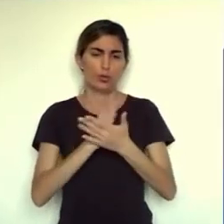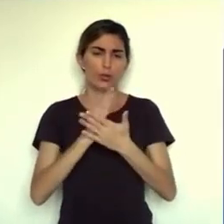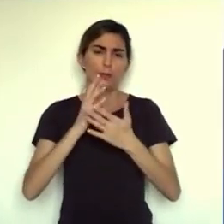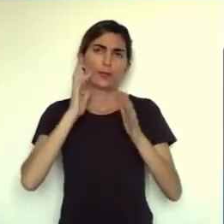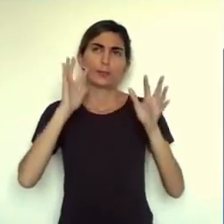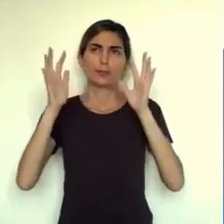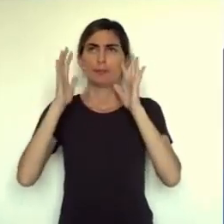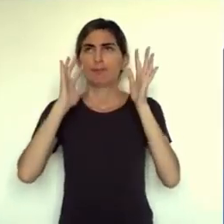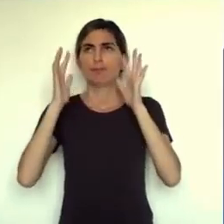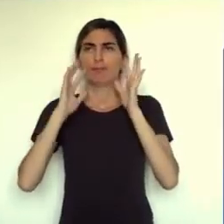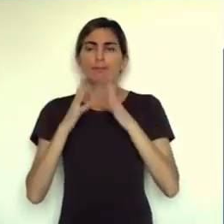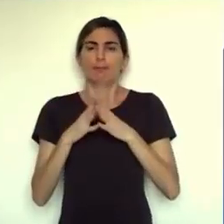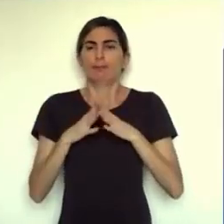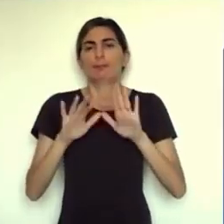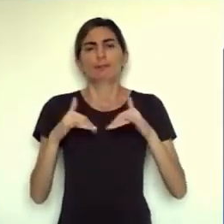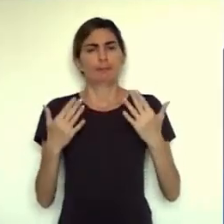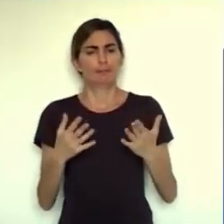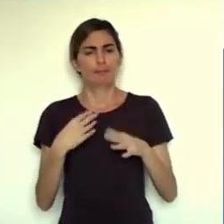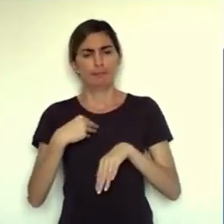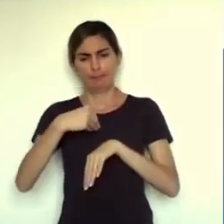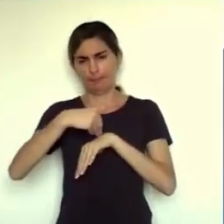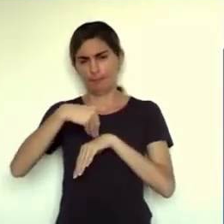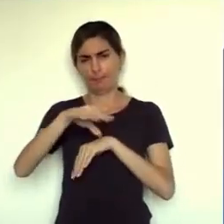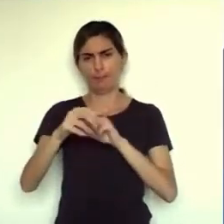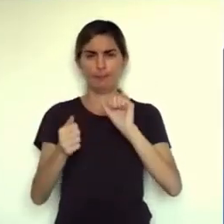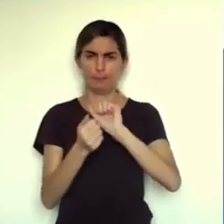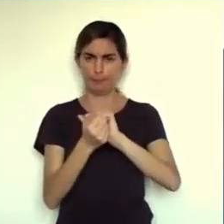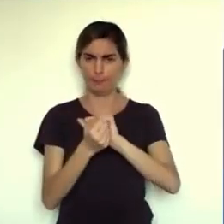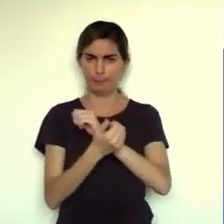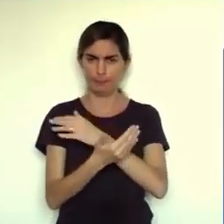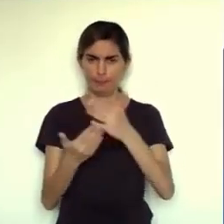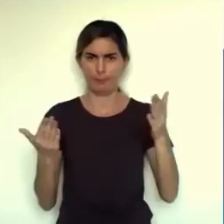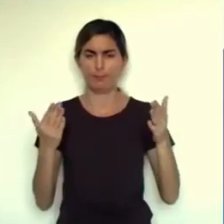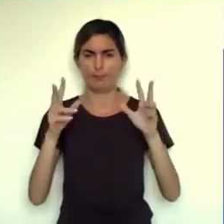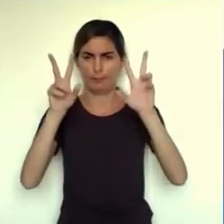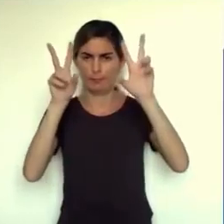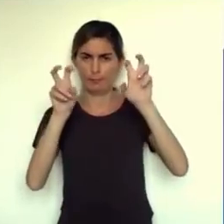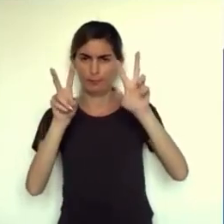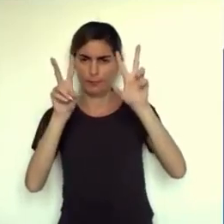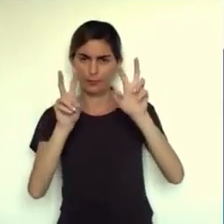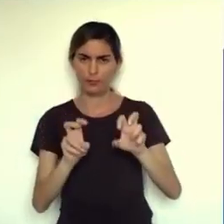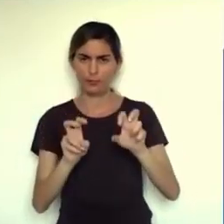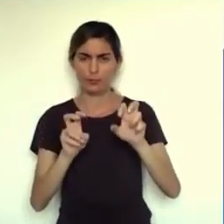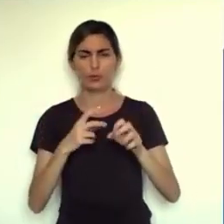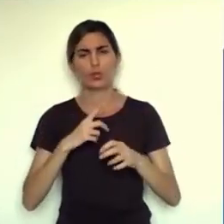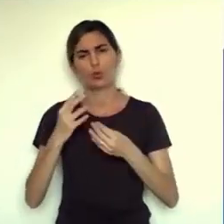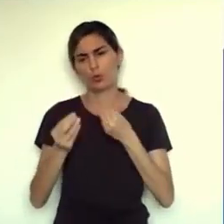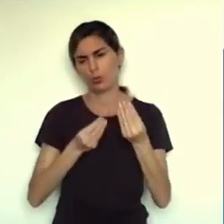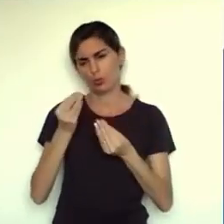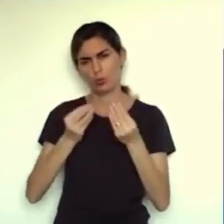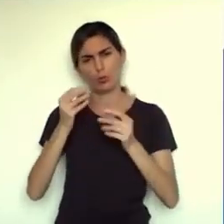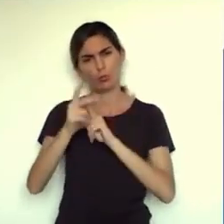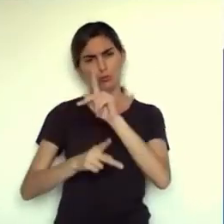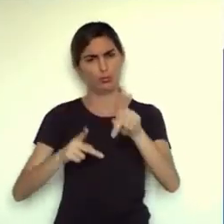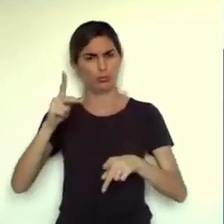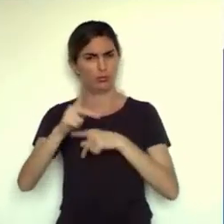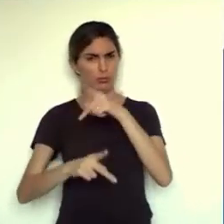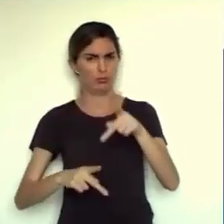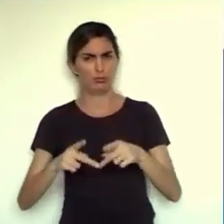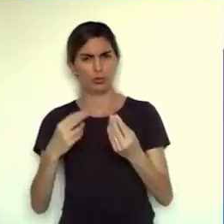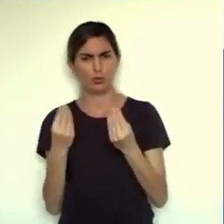a fazer algumas reflexões. Então a gente traz, junto a essa temática, né, da